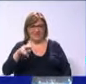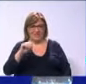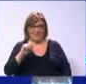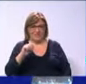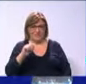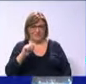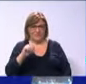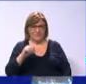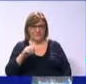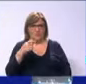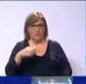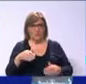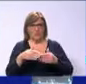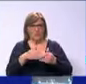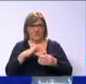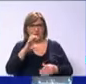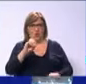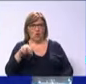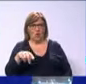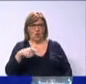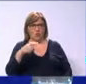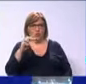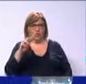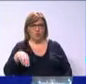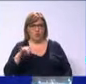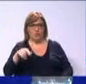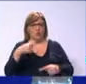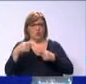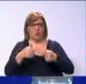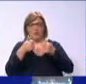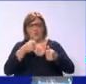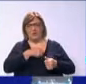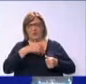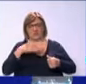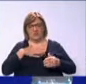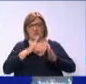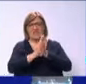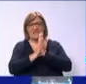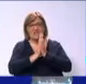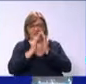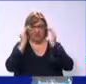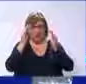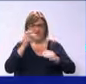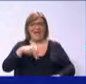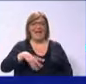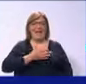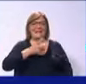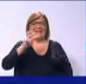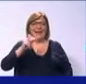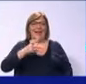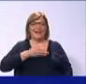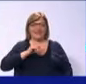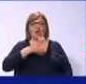o vizinho quanto meu continua em saúde graças a deus é e os andrades gostam dele o